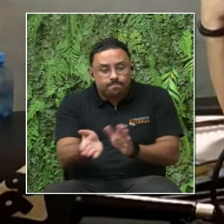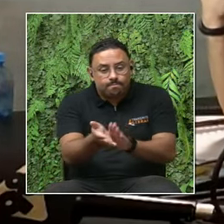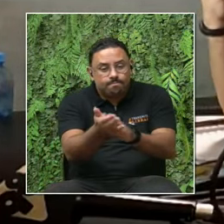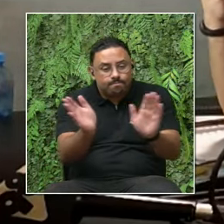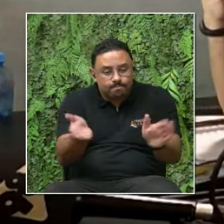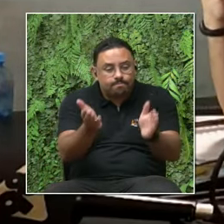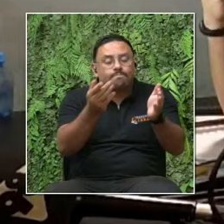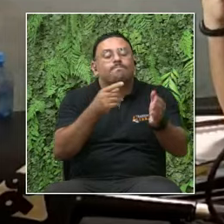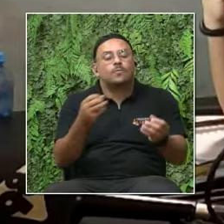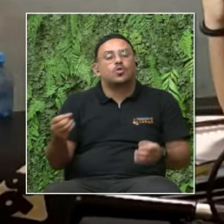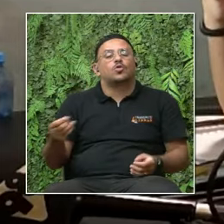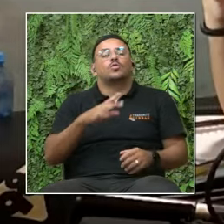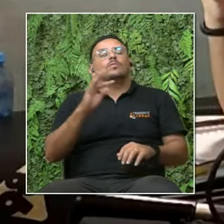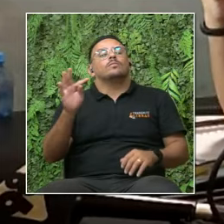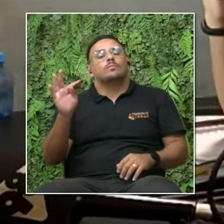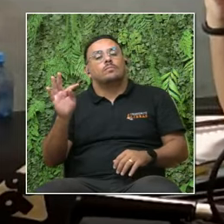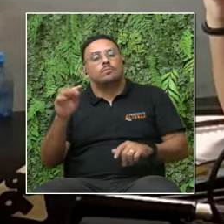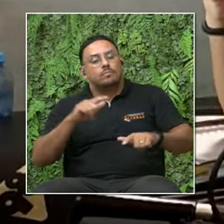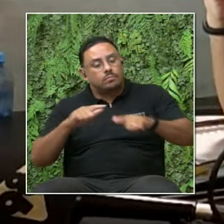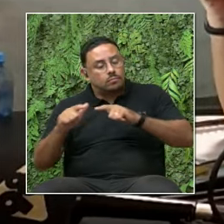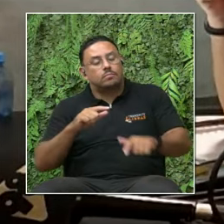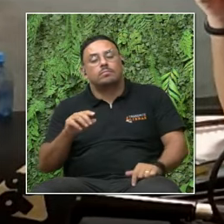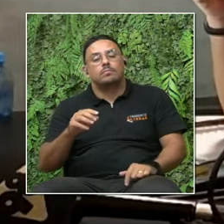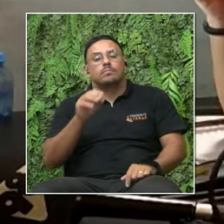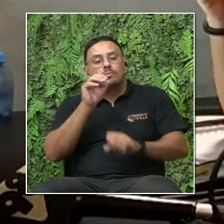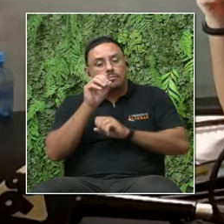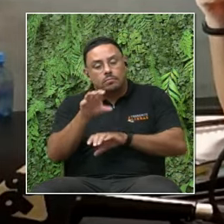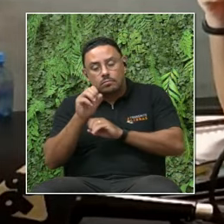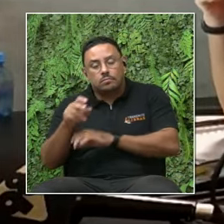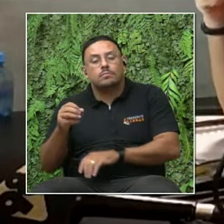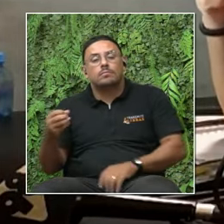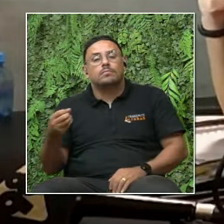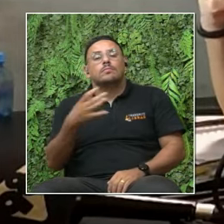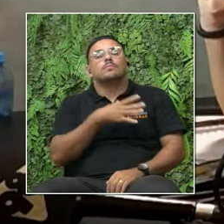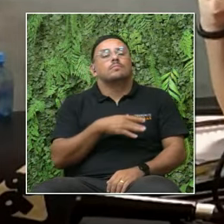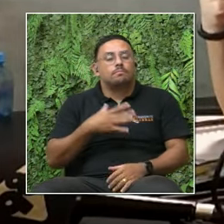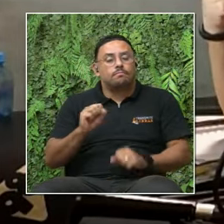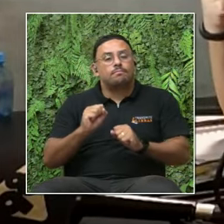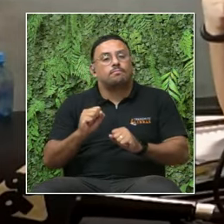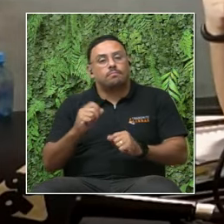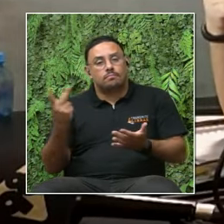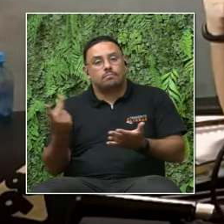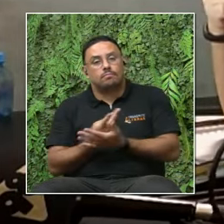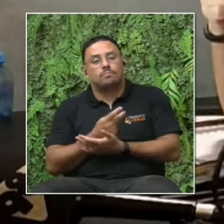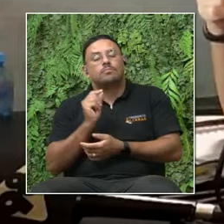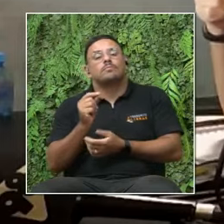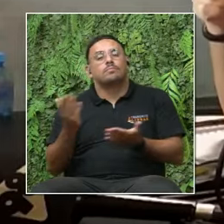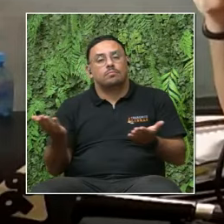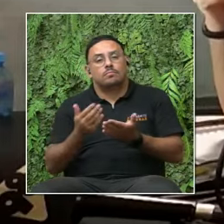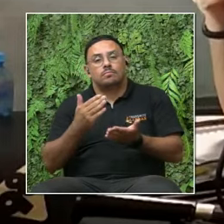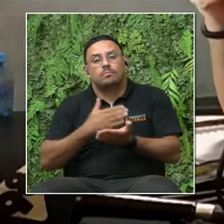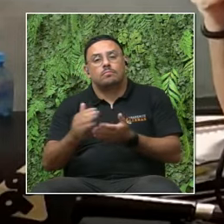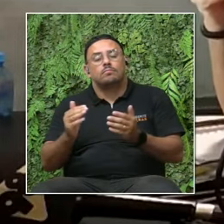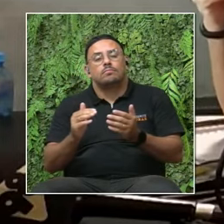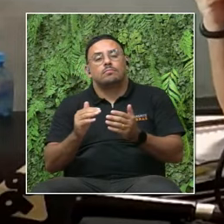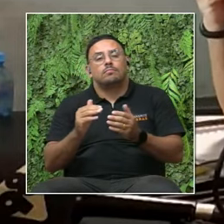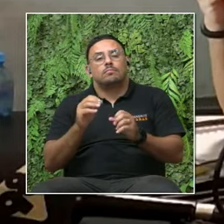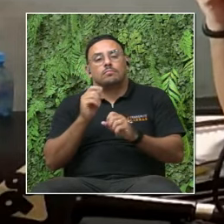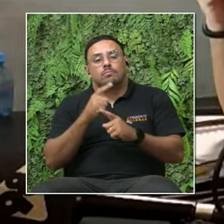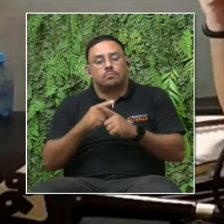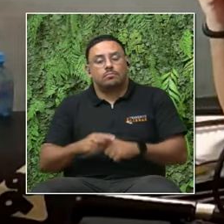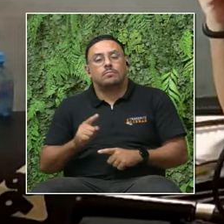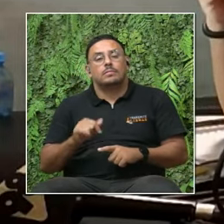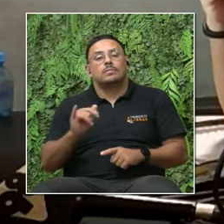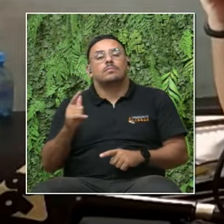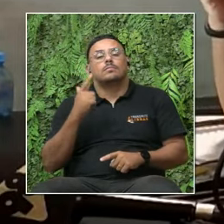é um novo trabalho um técnico novo De repente dá uma moral para ele ele realmente ganha confiança e vai pro jogo agora se o Atlético constrói